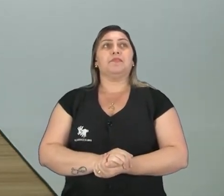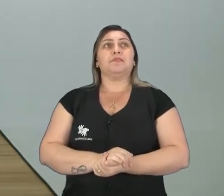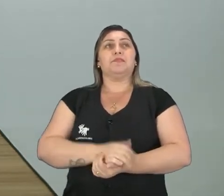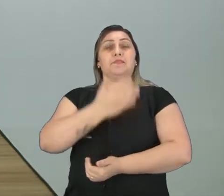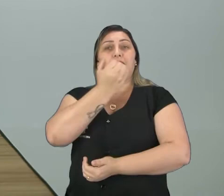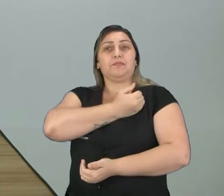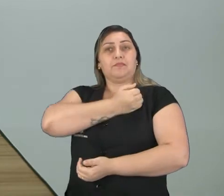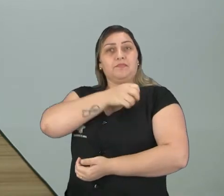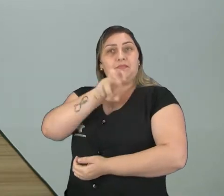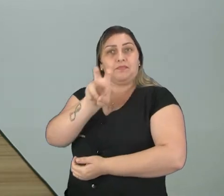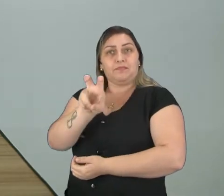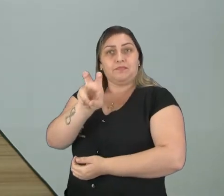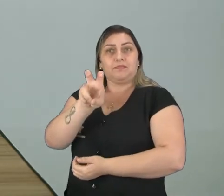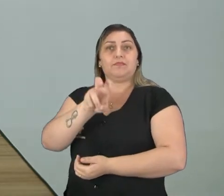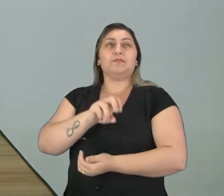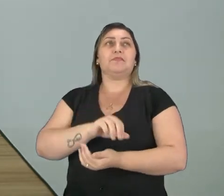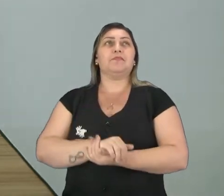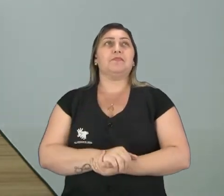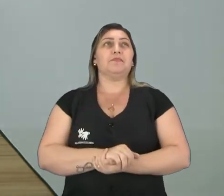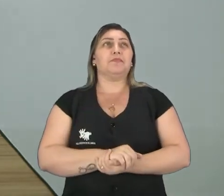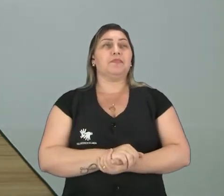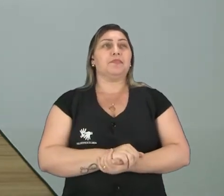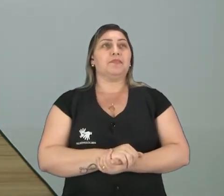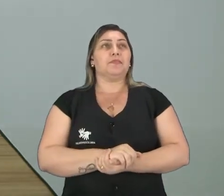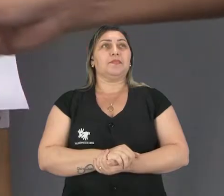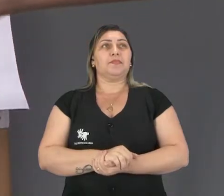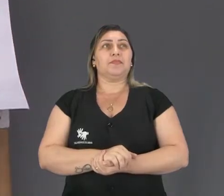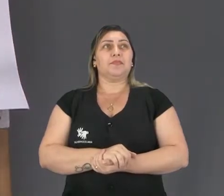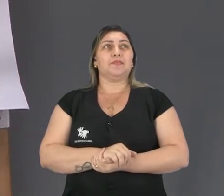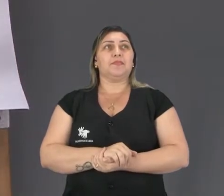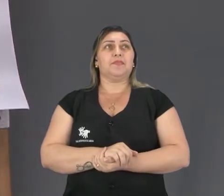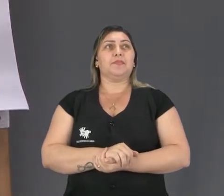para a atividade número 5.